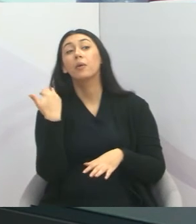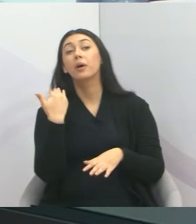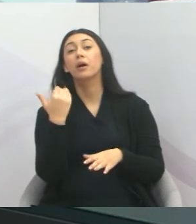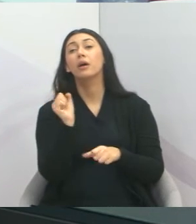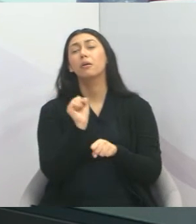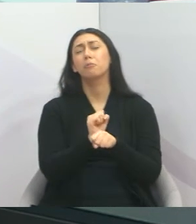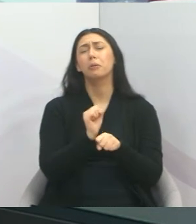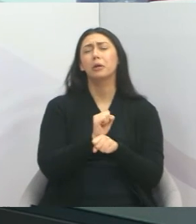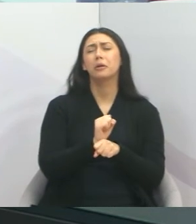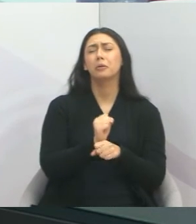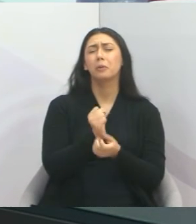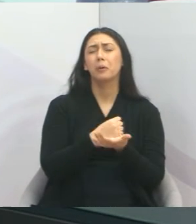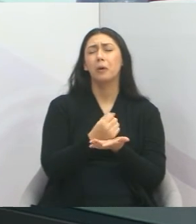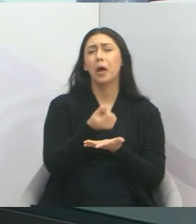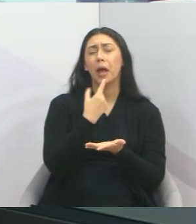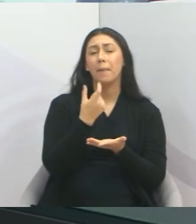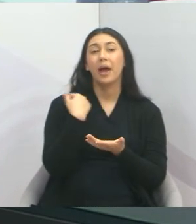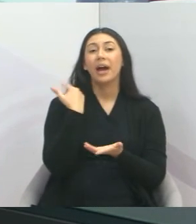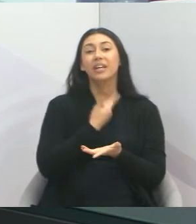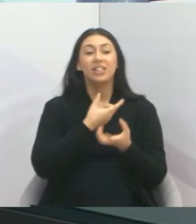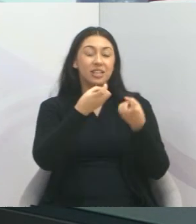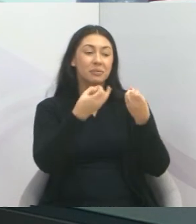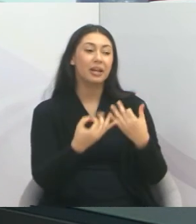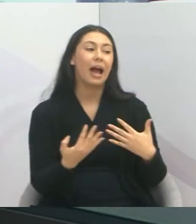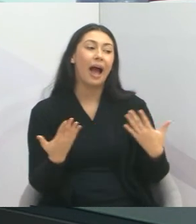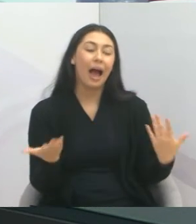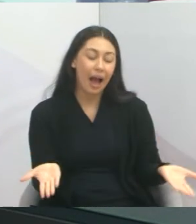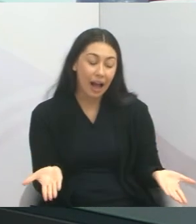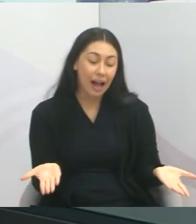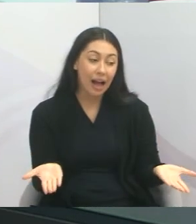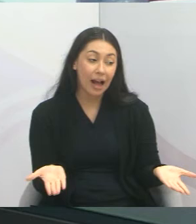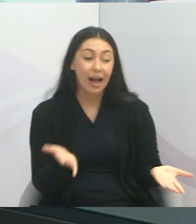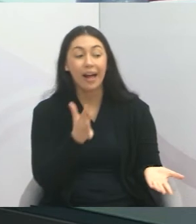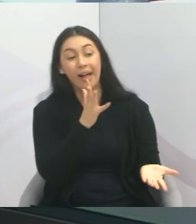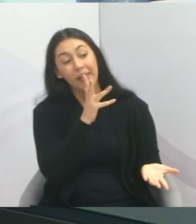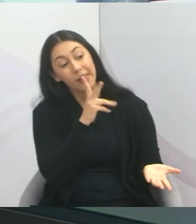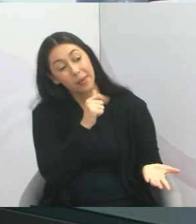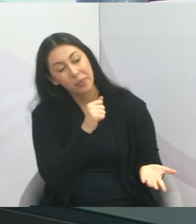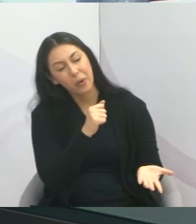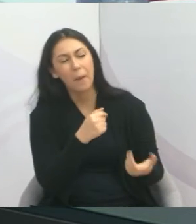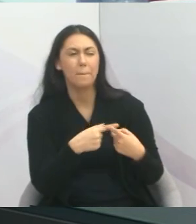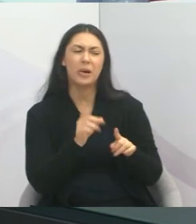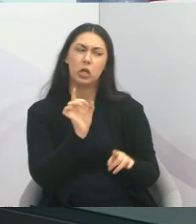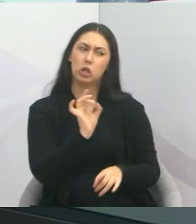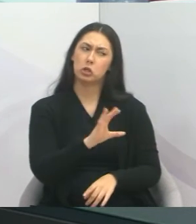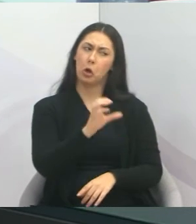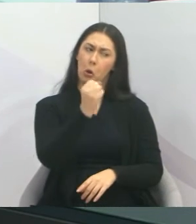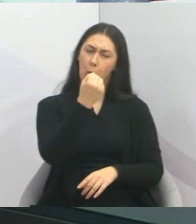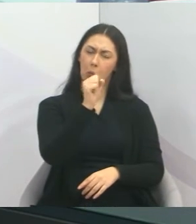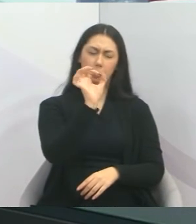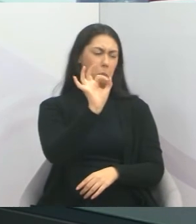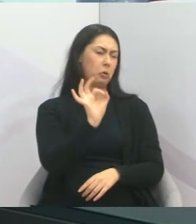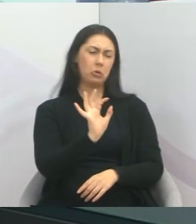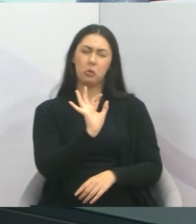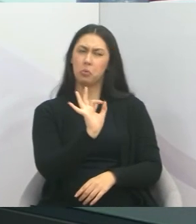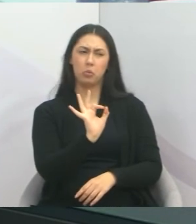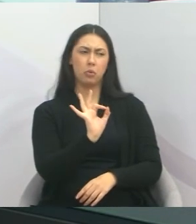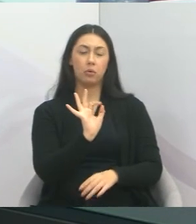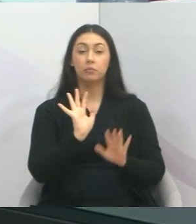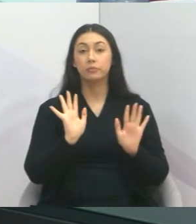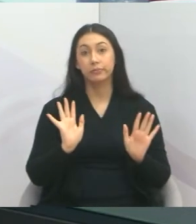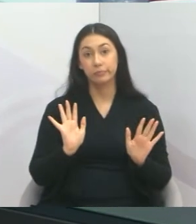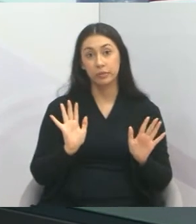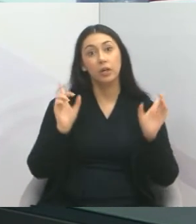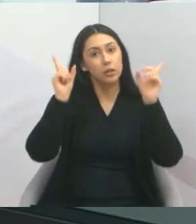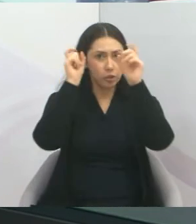esperando o remédio que a empresa atrasou O que é apenas oito por cento é muito difícil